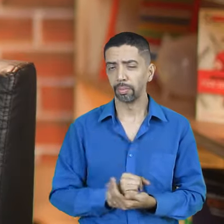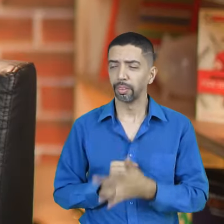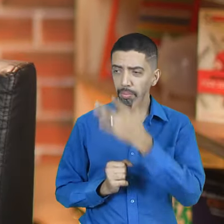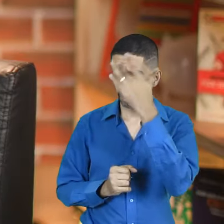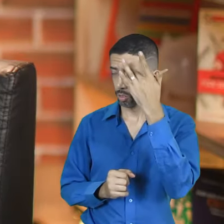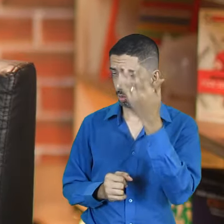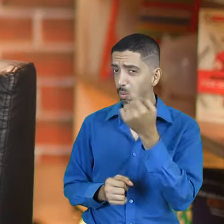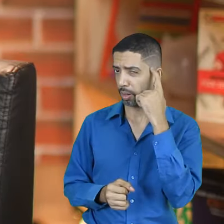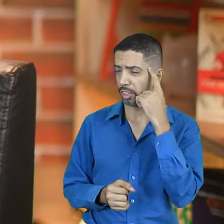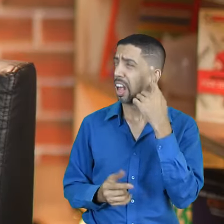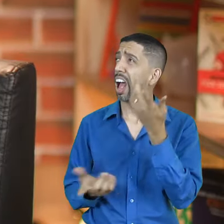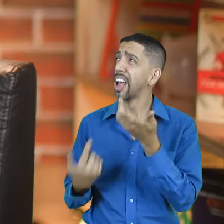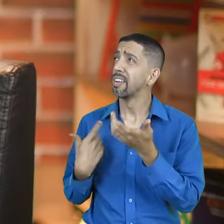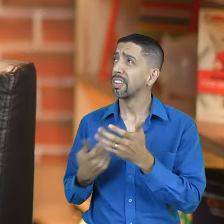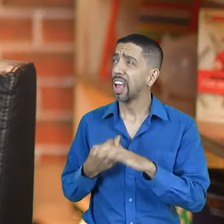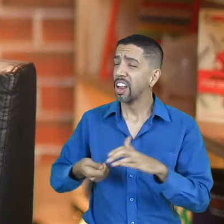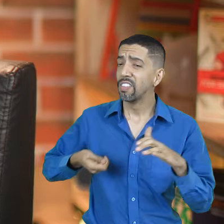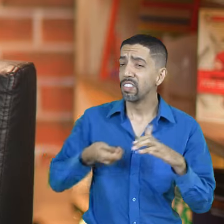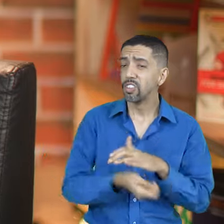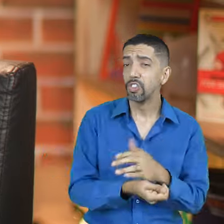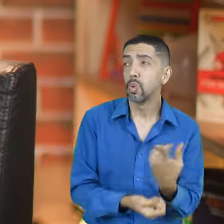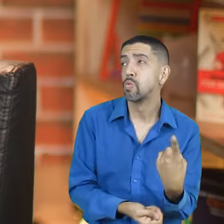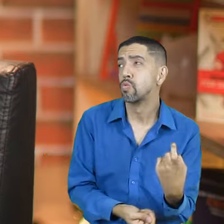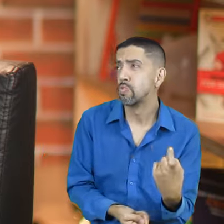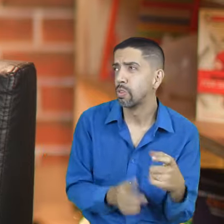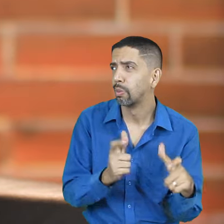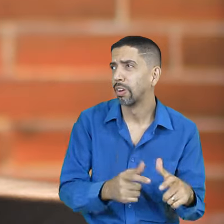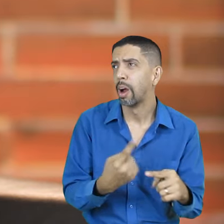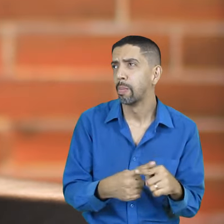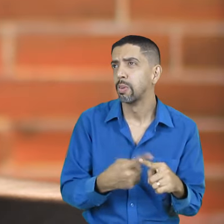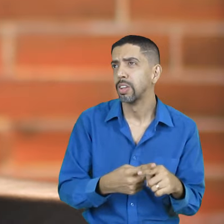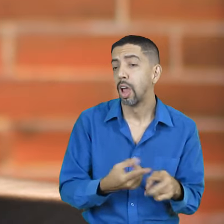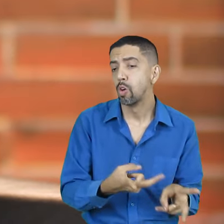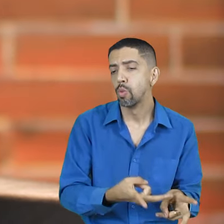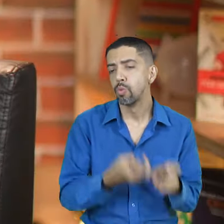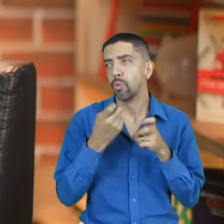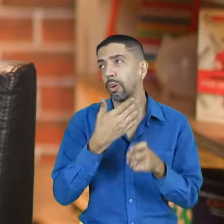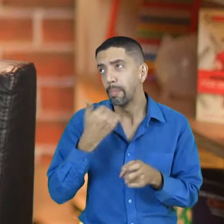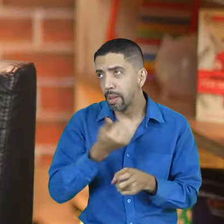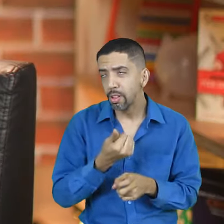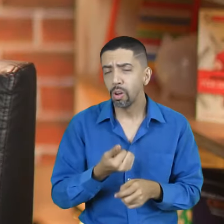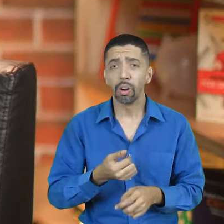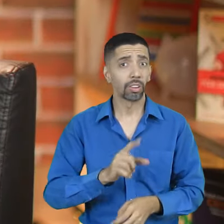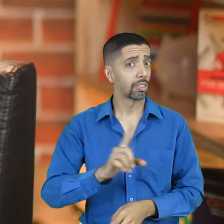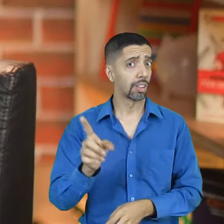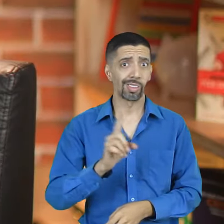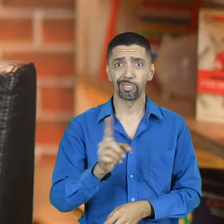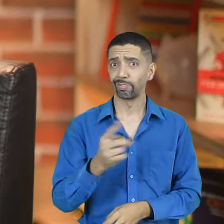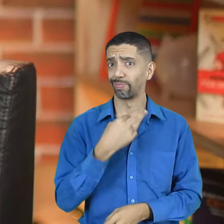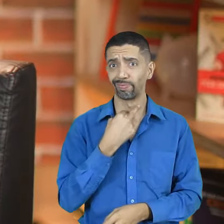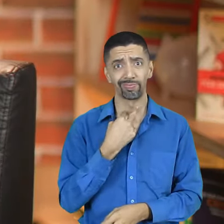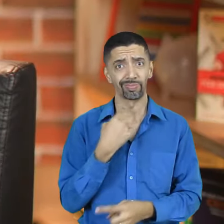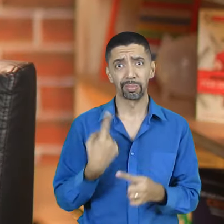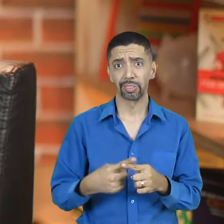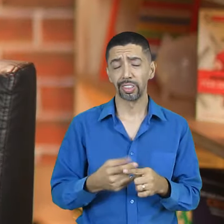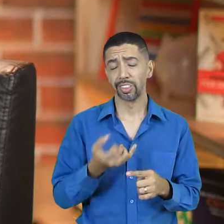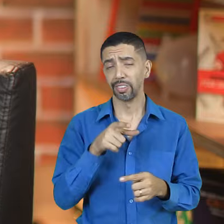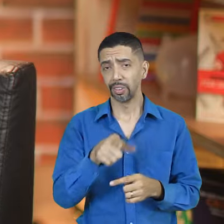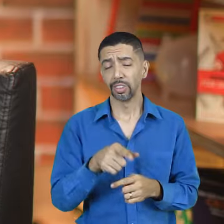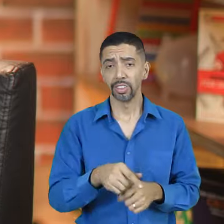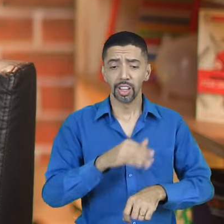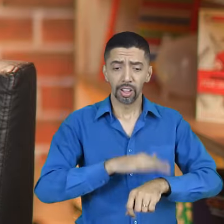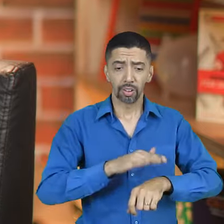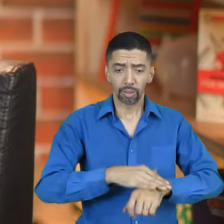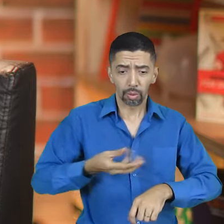assim, eu vou colocar numa aplicação só para ter melhores rendimentos. Não façam isso. Porque o rendimento de longo prazo paga-se